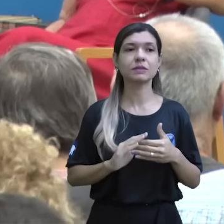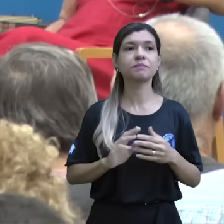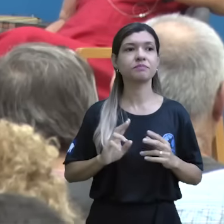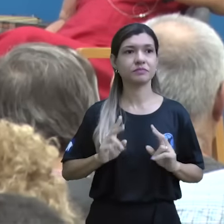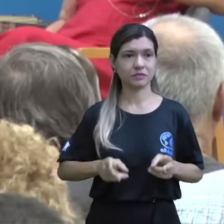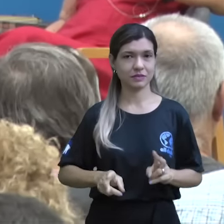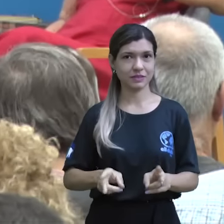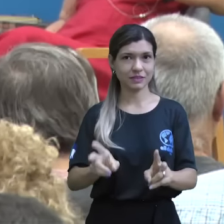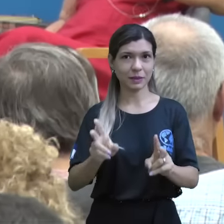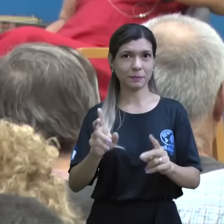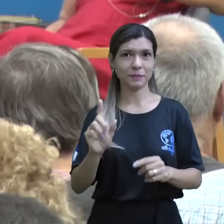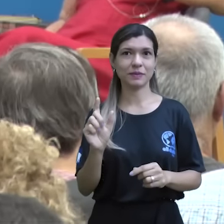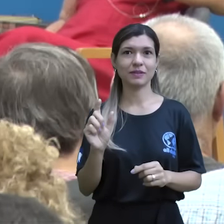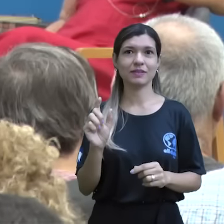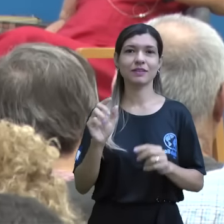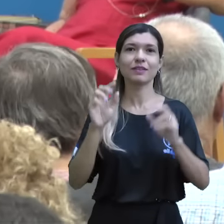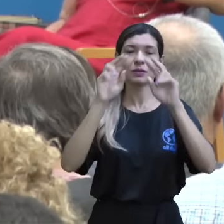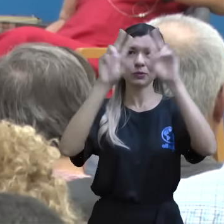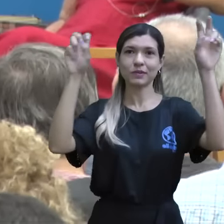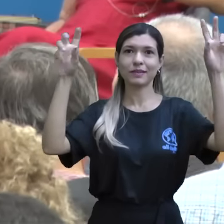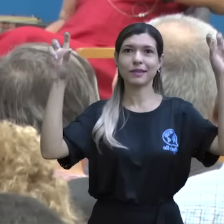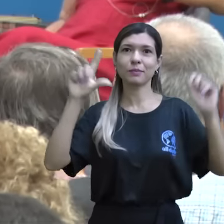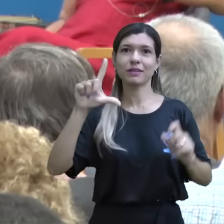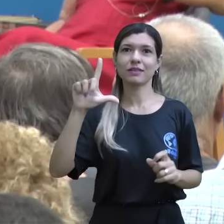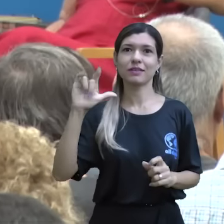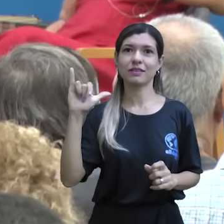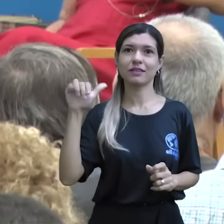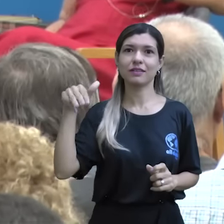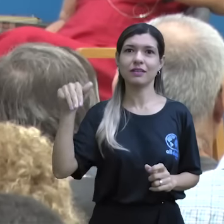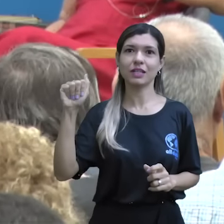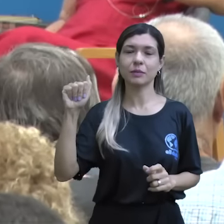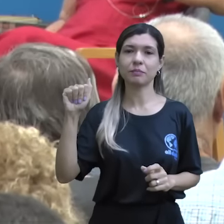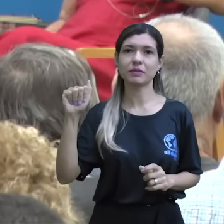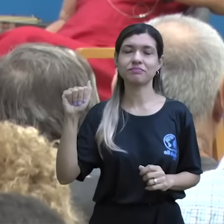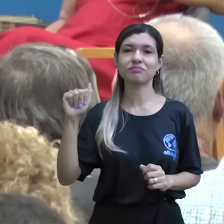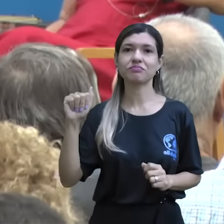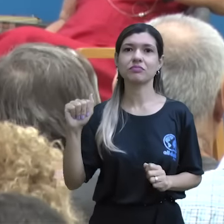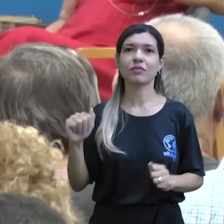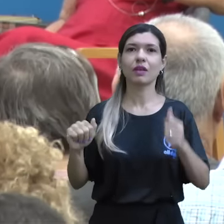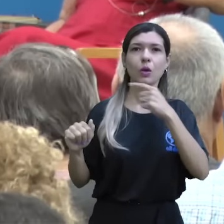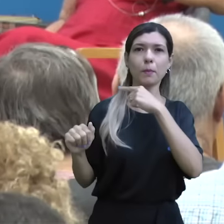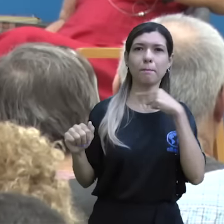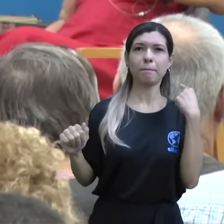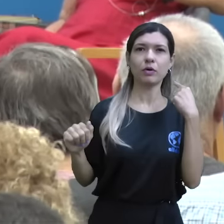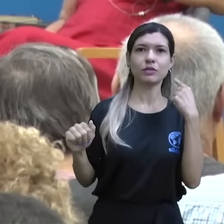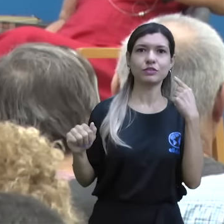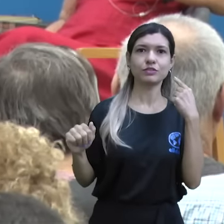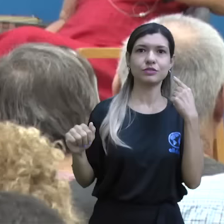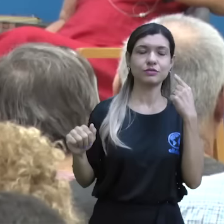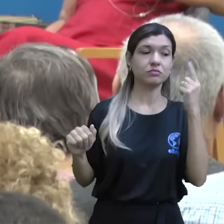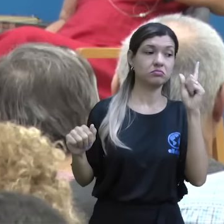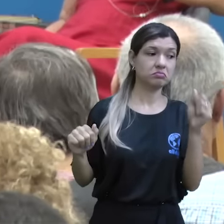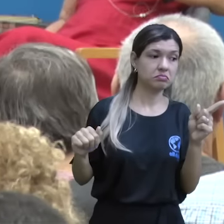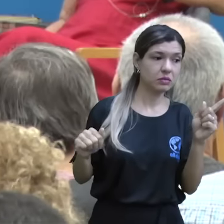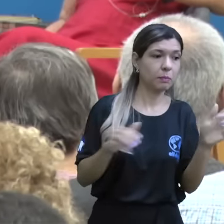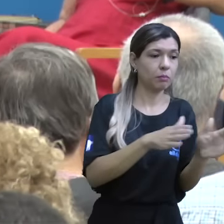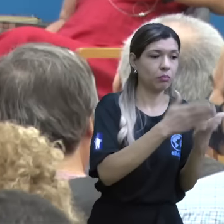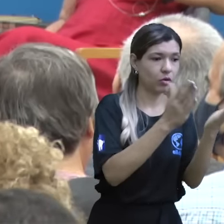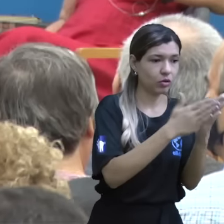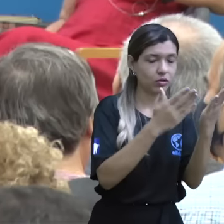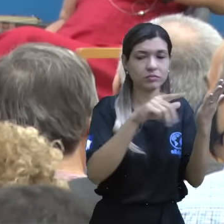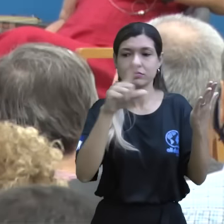a doença e a loucura também acabam com as diferenças que a gente inventa. A gente deu